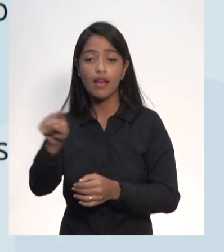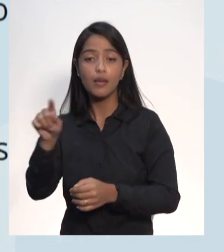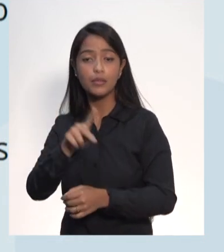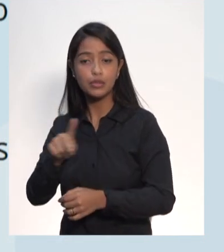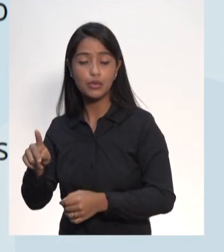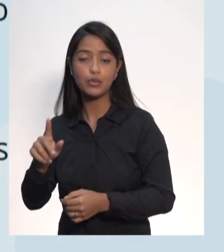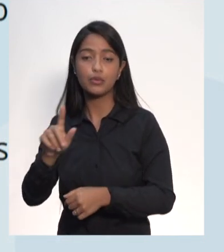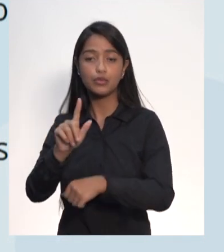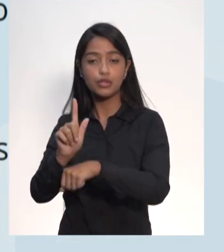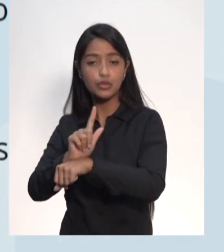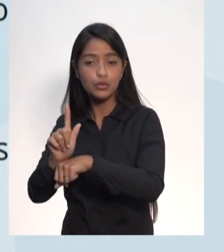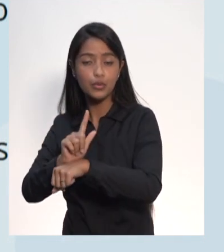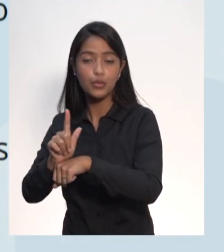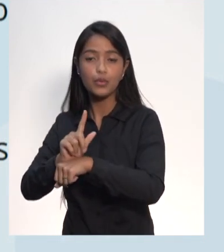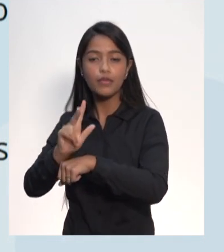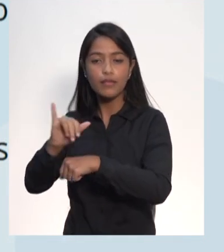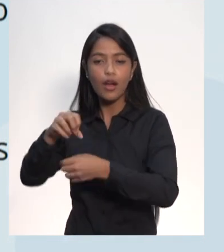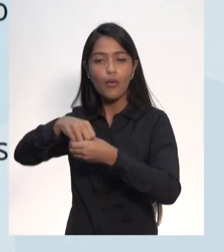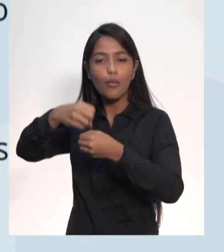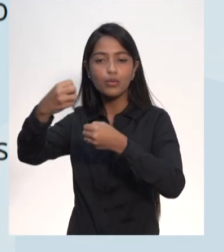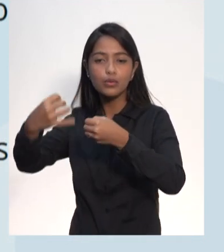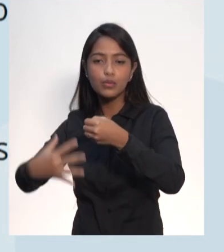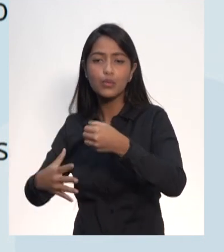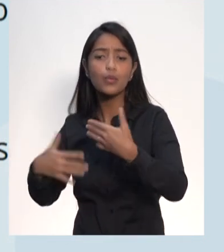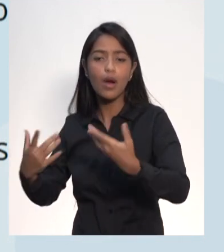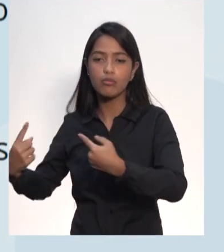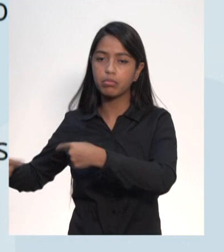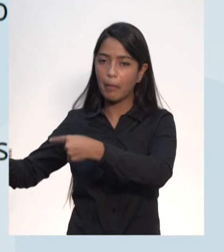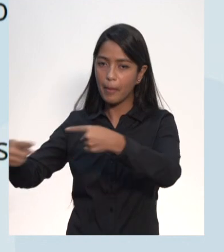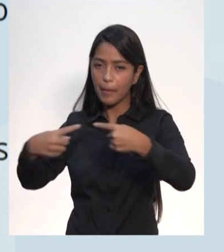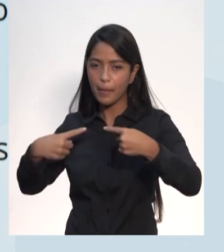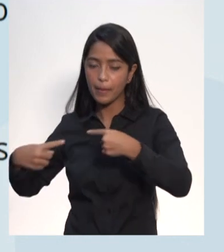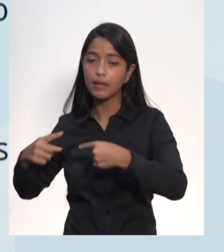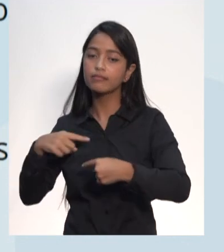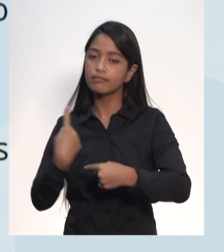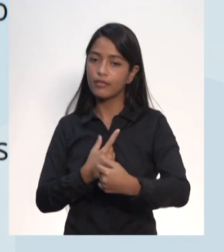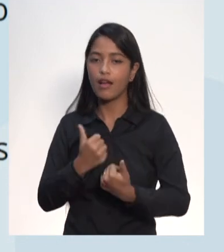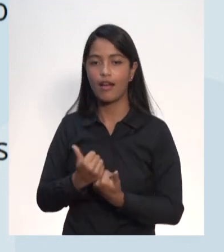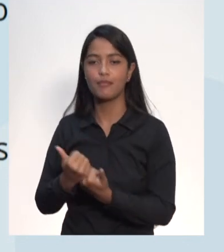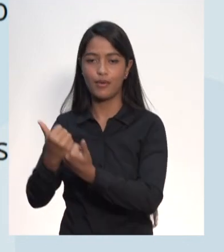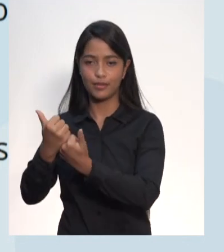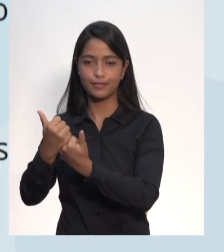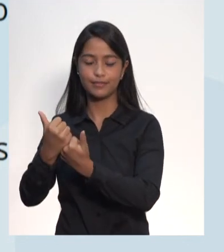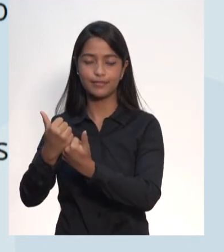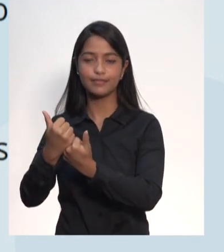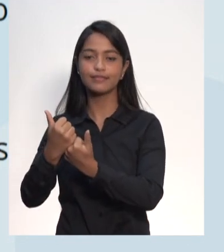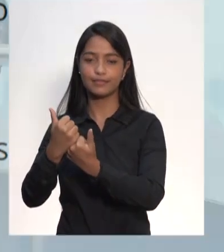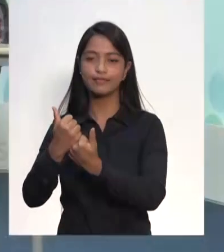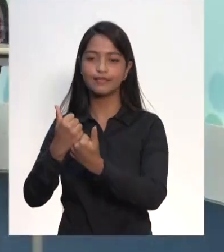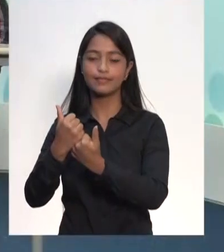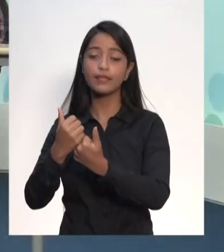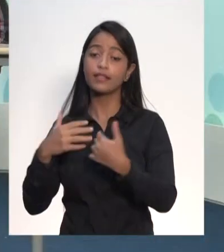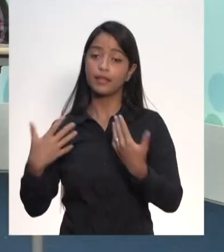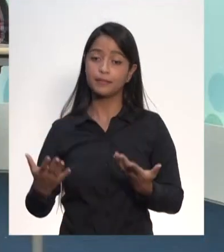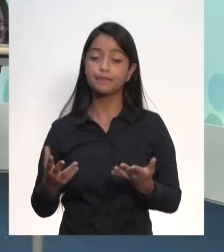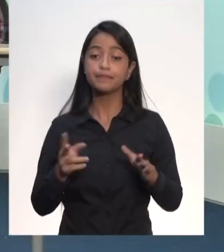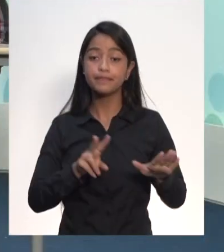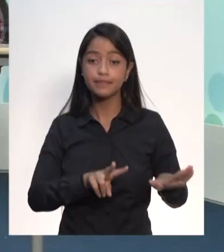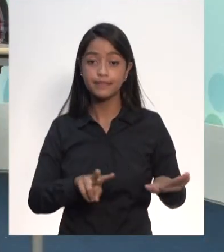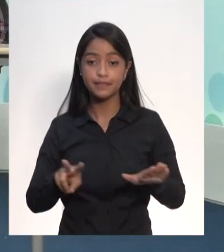dos conteúdos e das orientações desenvolvidas durante a semana de replanejamento. Então, nós tivemos uma semana